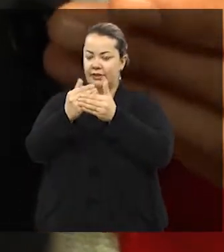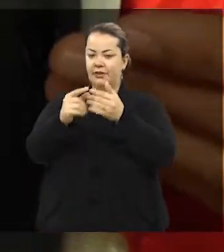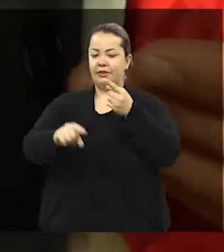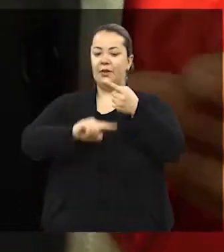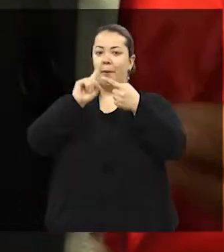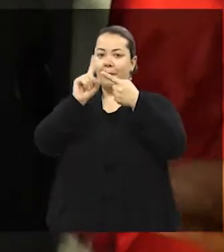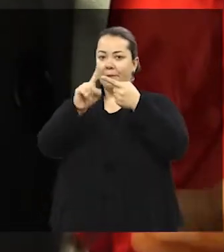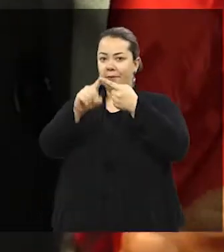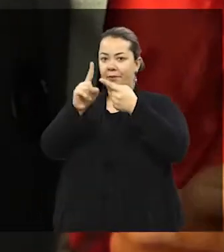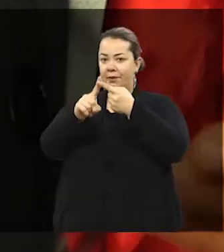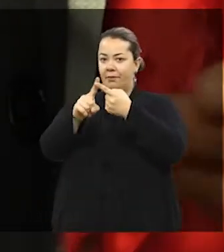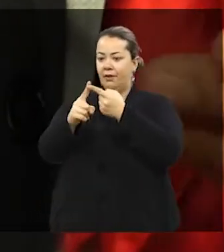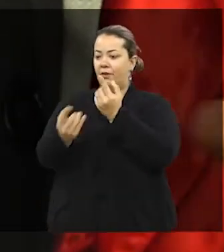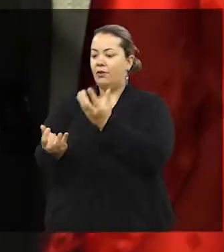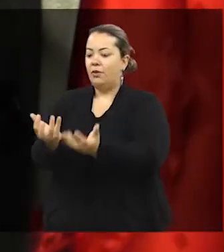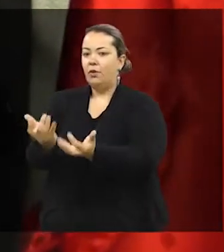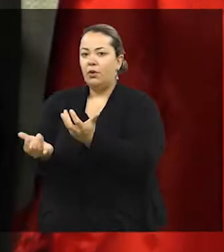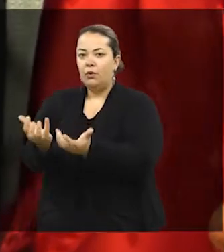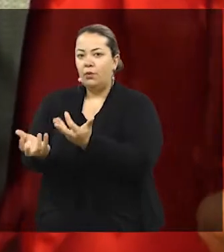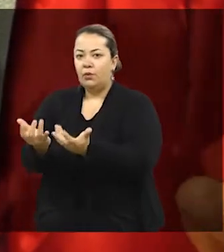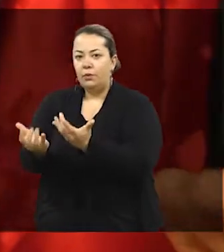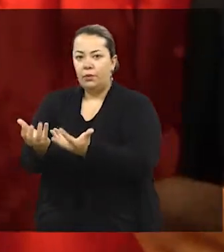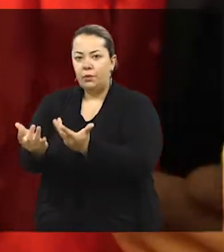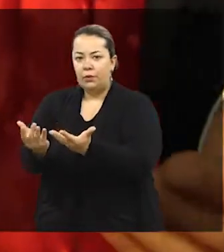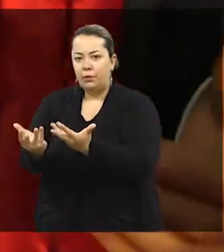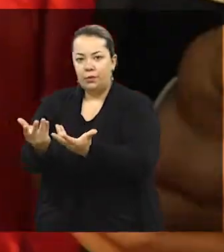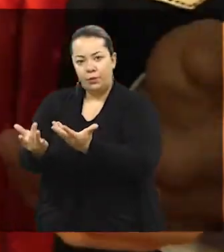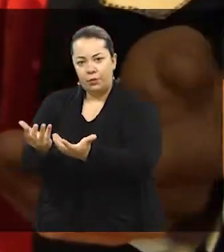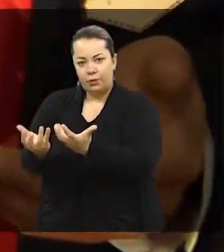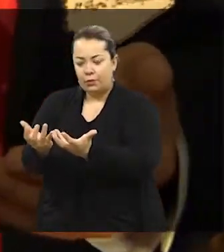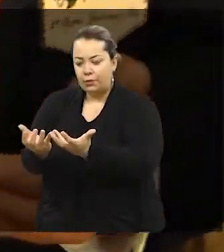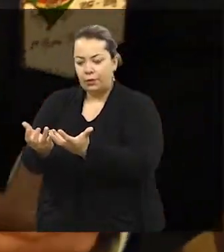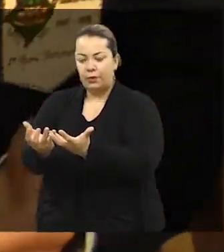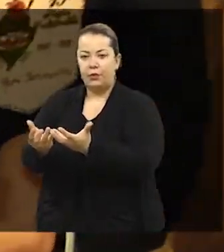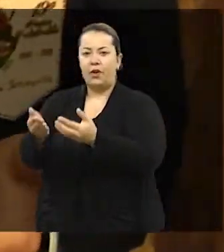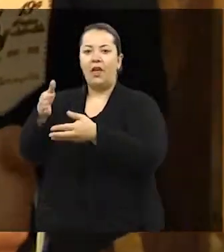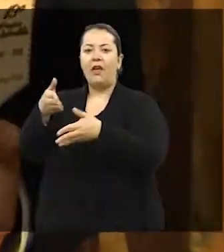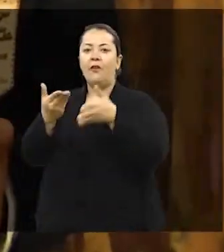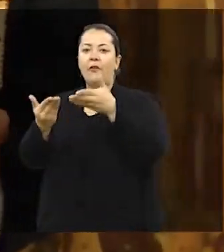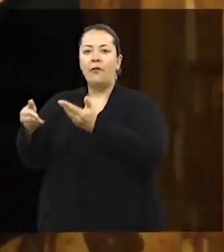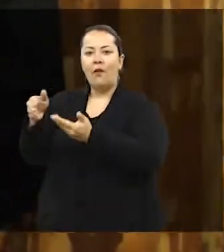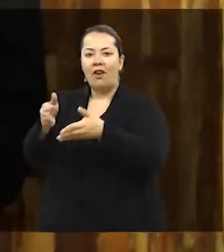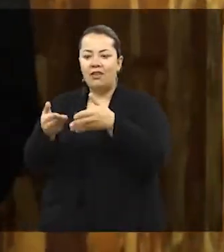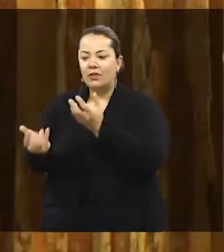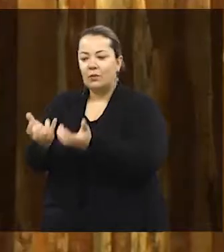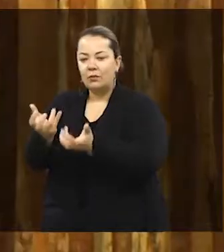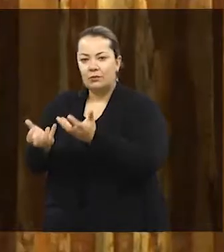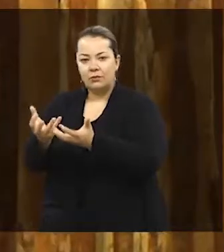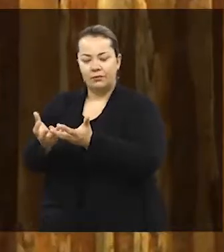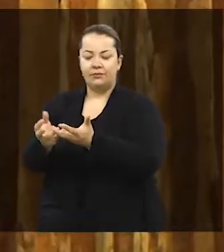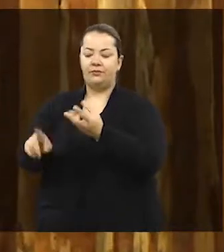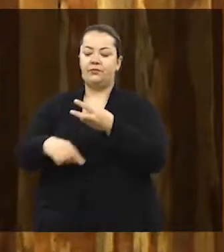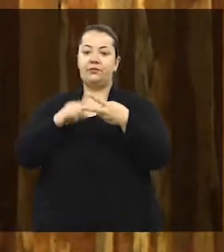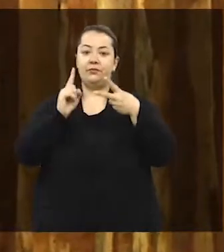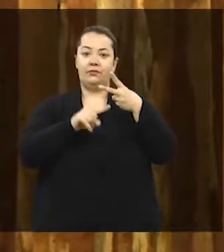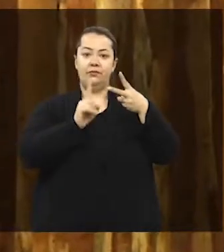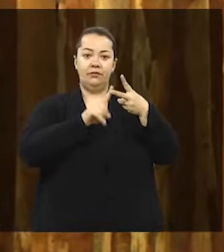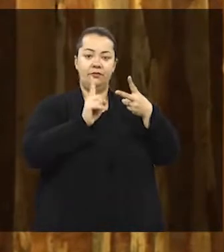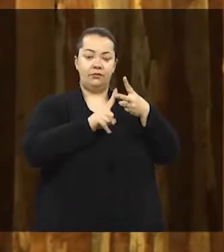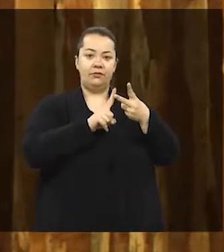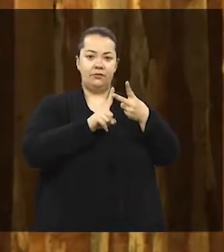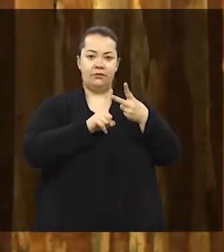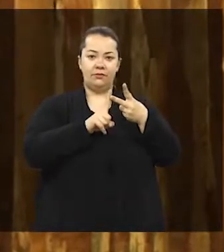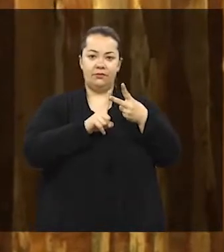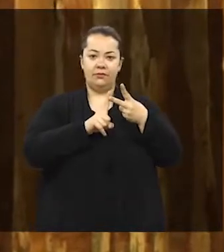as folhas da erva mate passam rapidamente pelas labaredas de uma fogueira para que ela possa